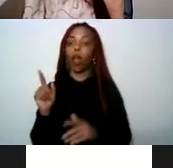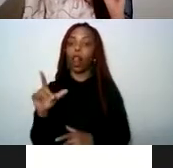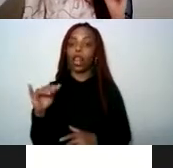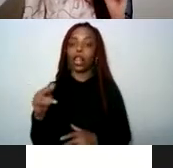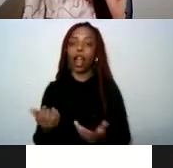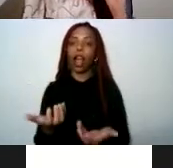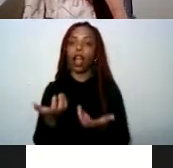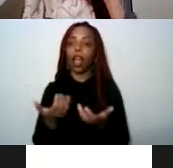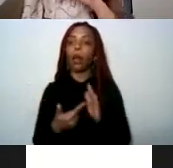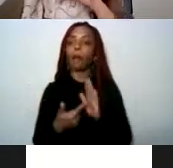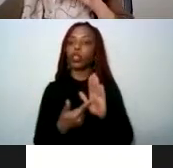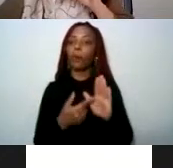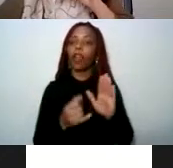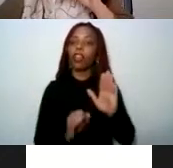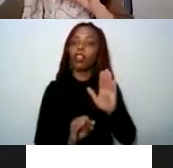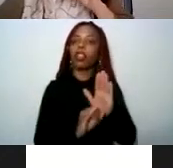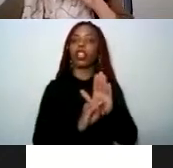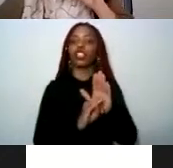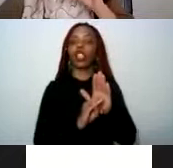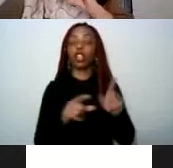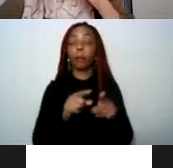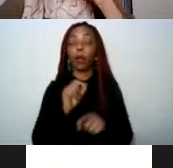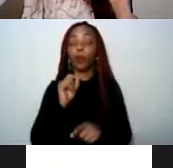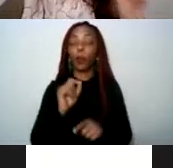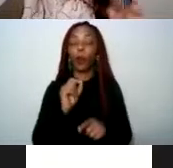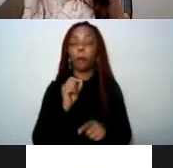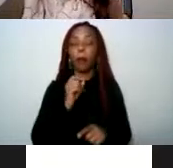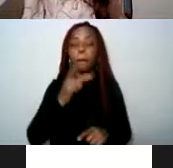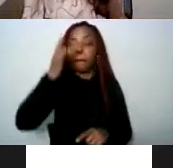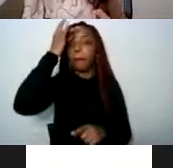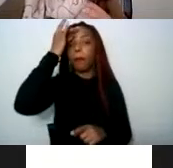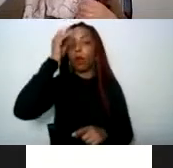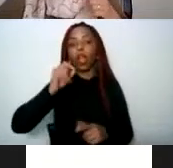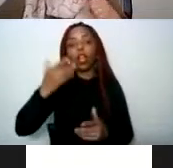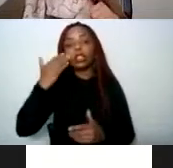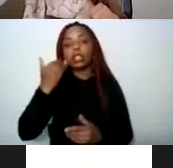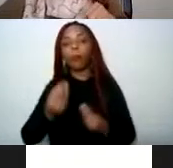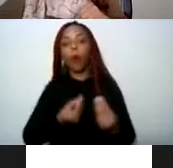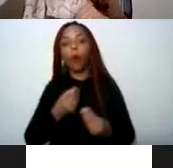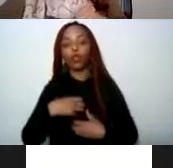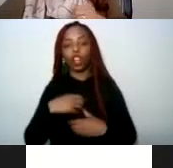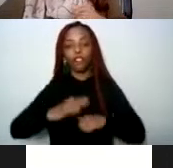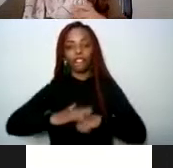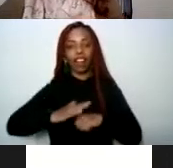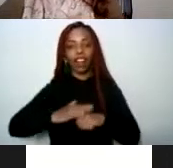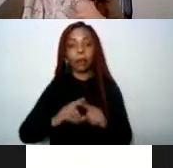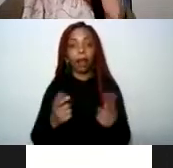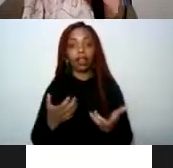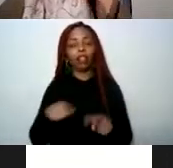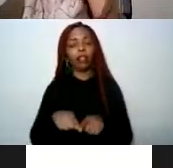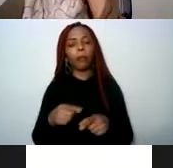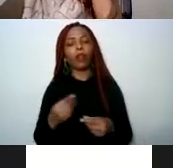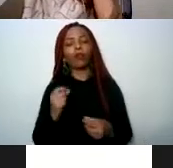identidade e uma memória com aquele saber fazer ao mesmo tempo que buscava uma inquietação